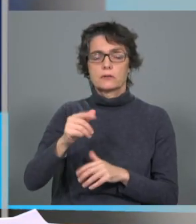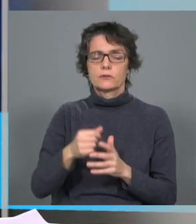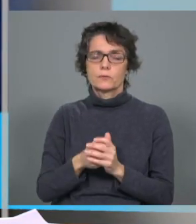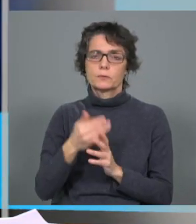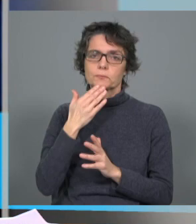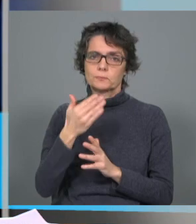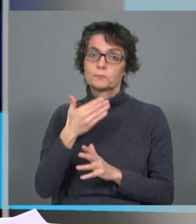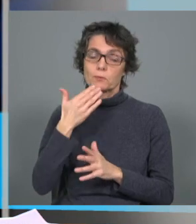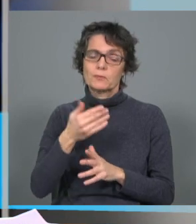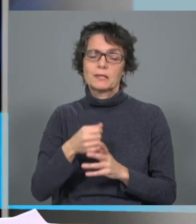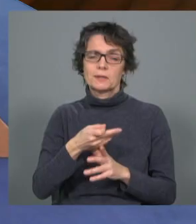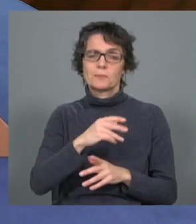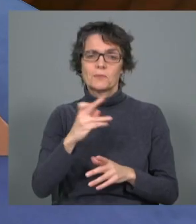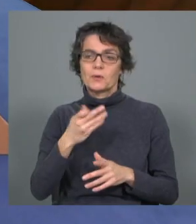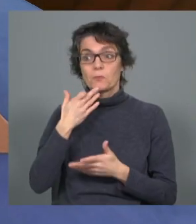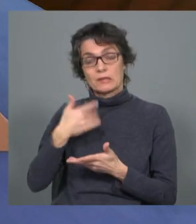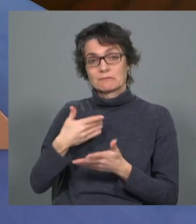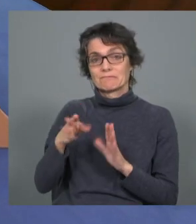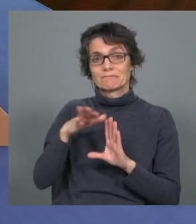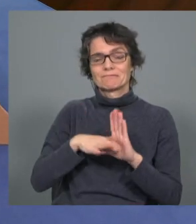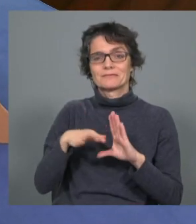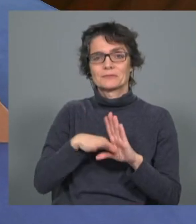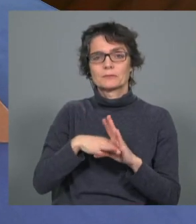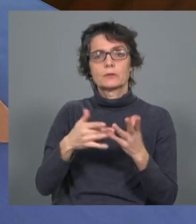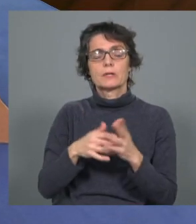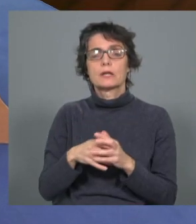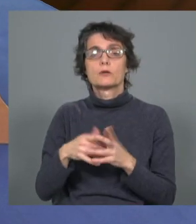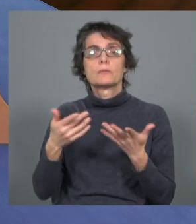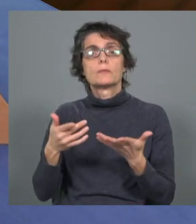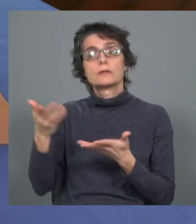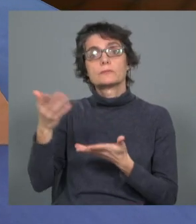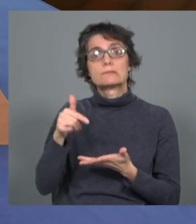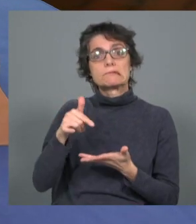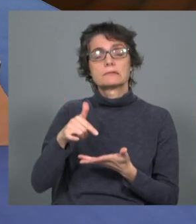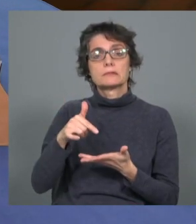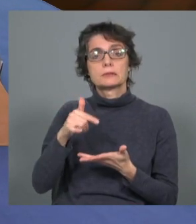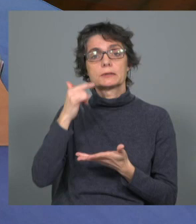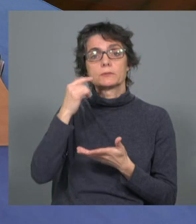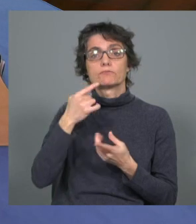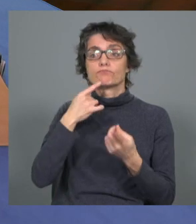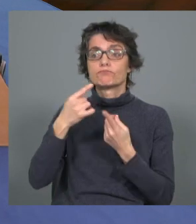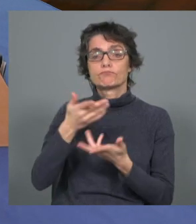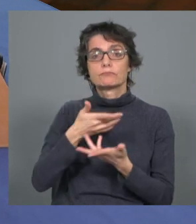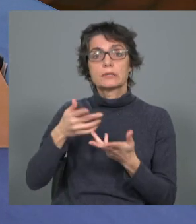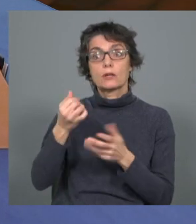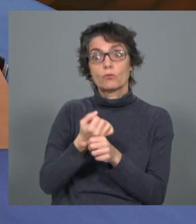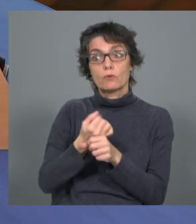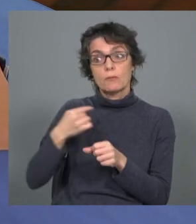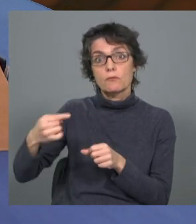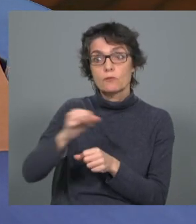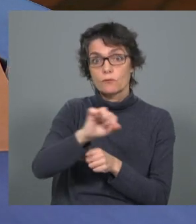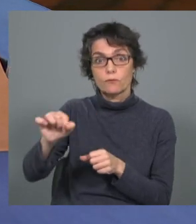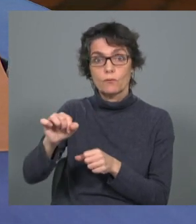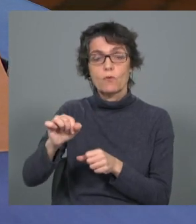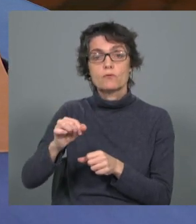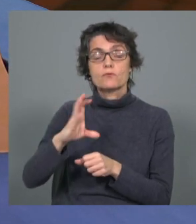por estar connosco no contexto precisamente do Dia Cáritas, trazendo para esta mesa também o trabalho de todos os dias na Cáritas de